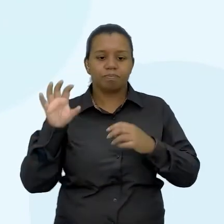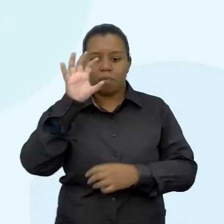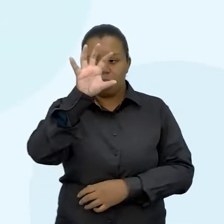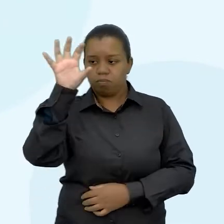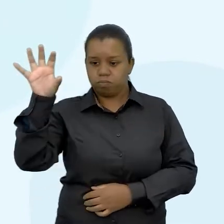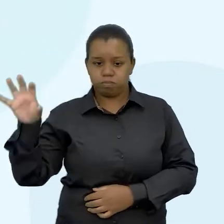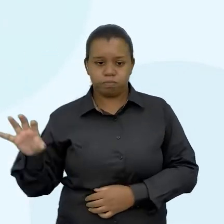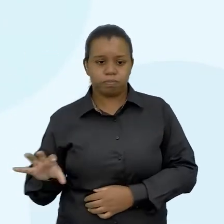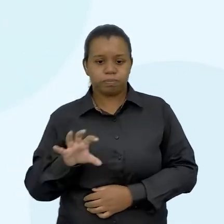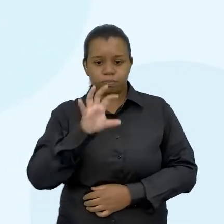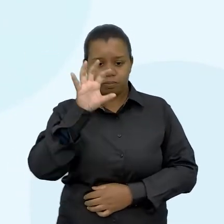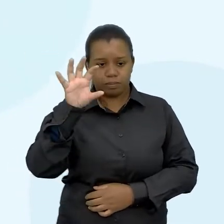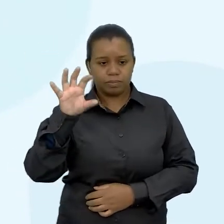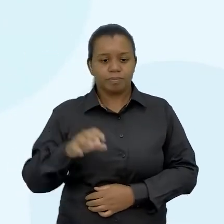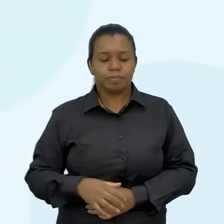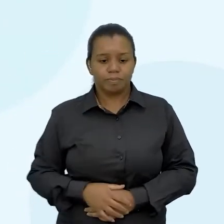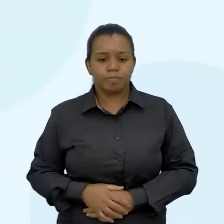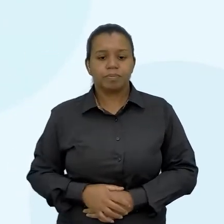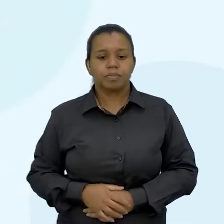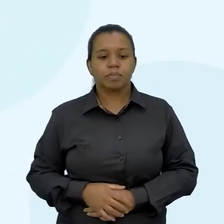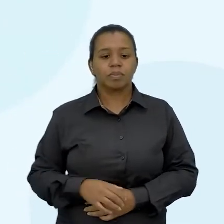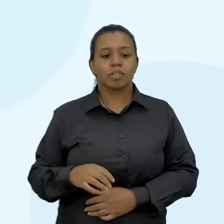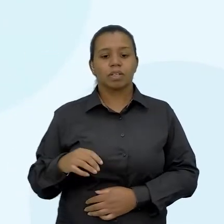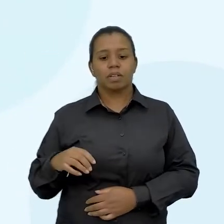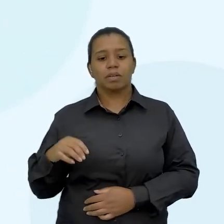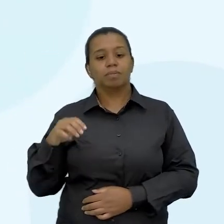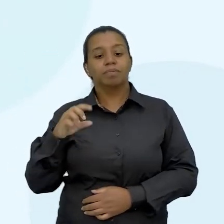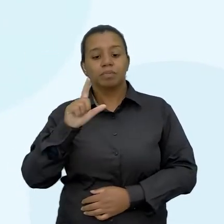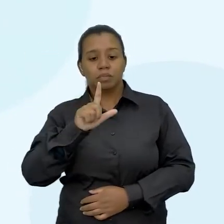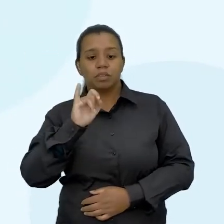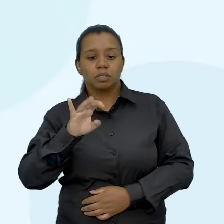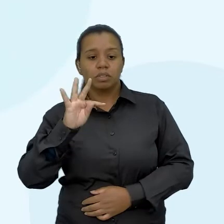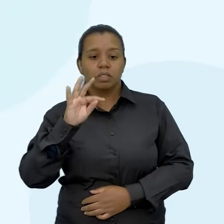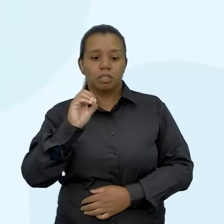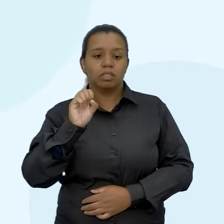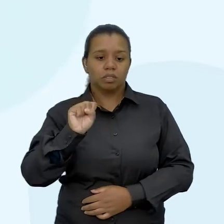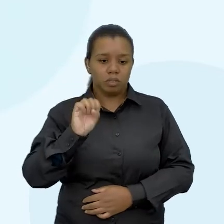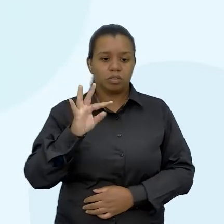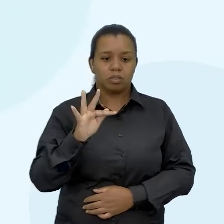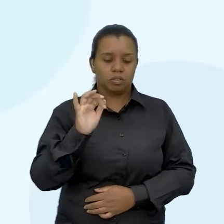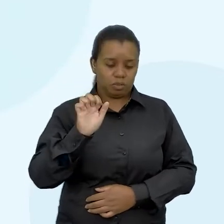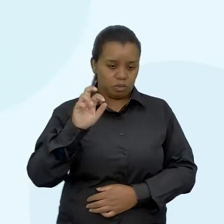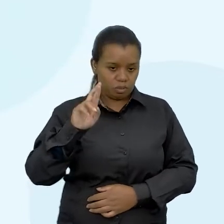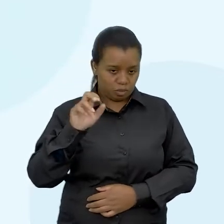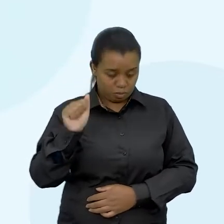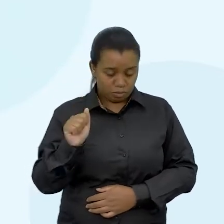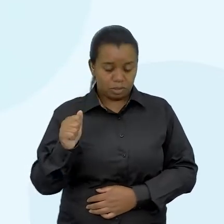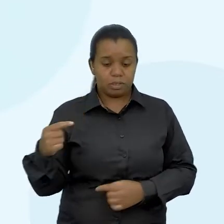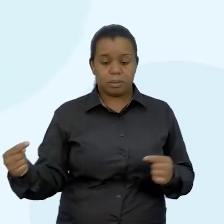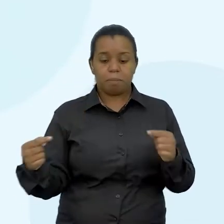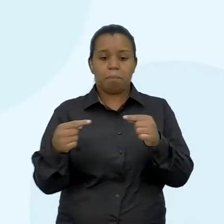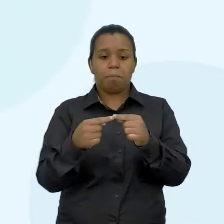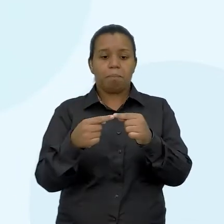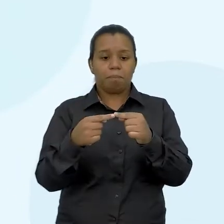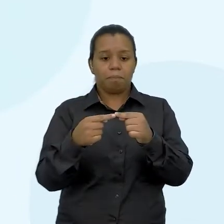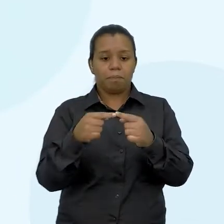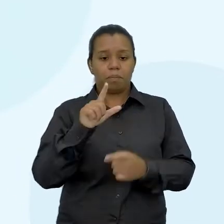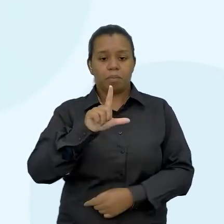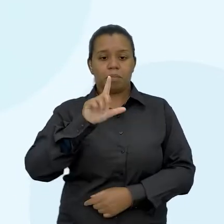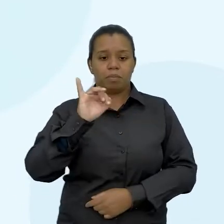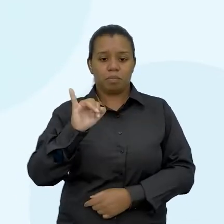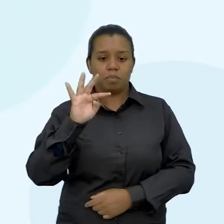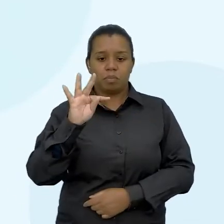né, as estruturas aí, como a litosfera, né, que faz parte aí da questão aí, né, a litos, né, que quer dizer